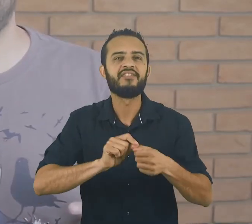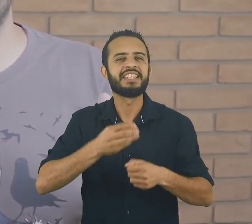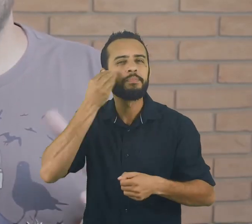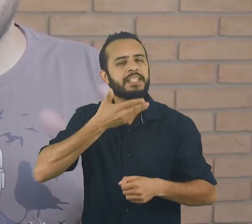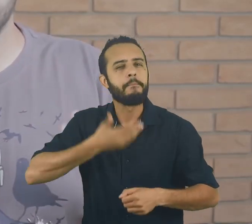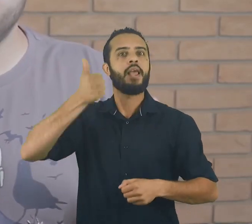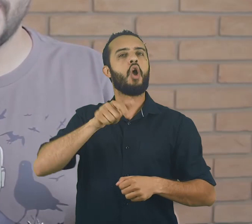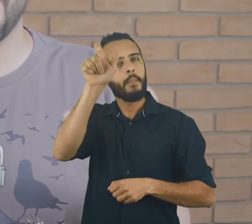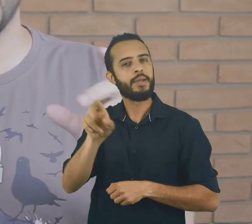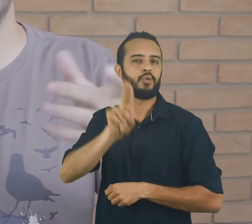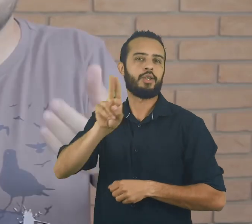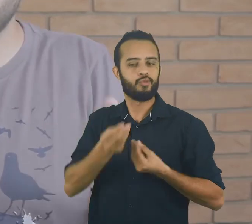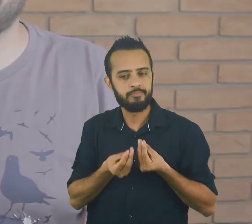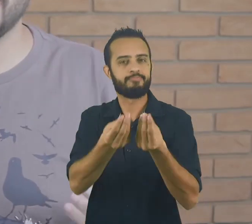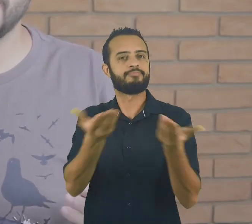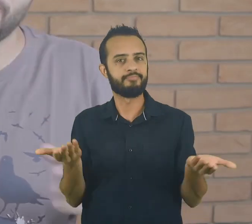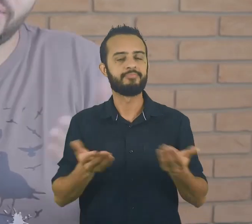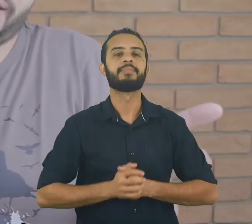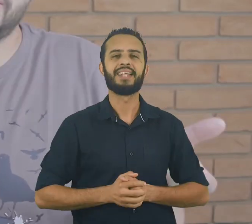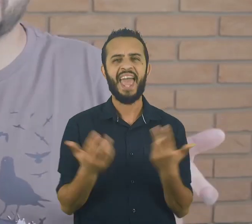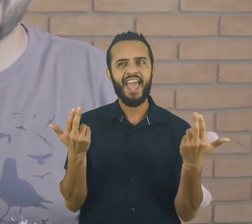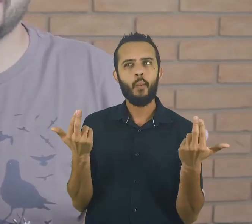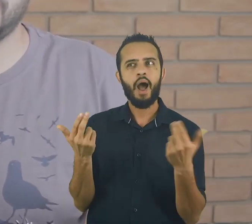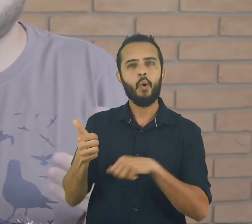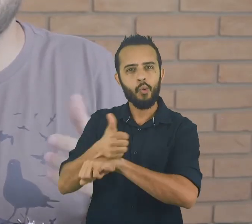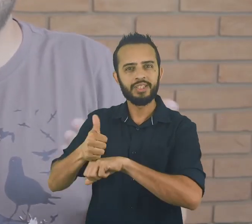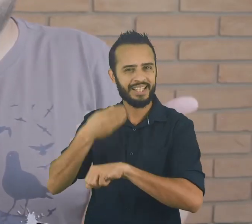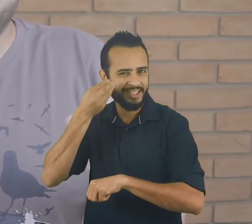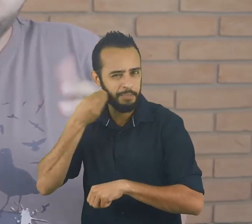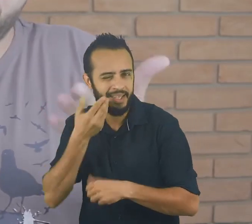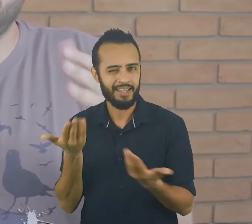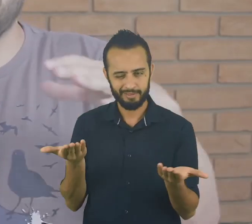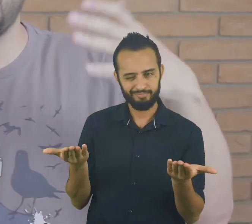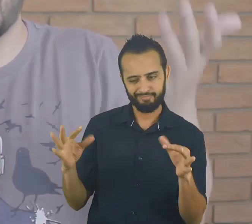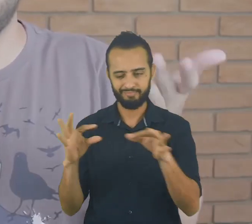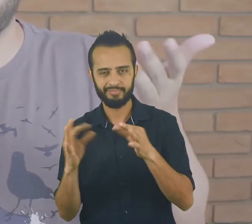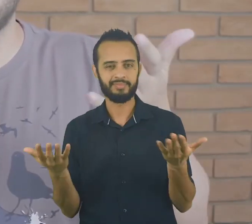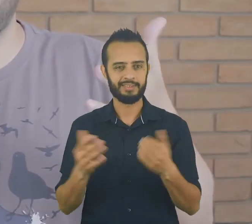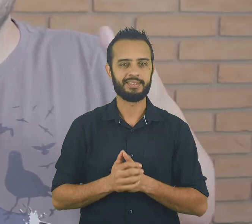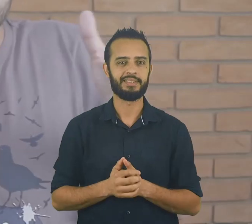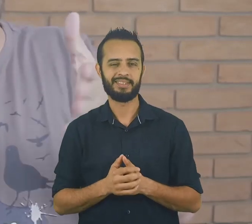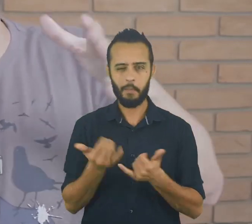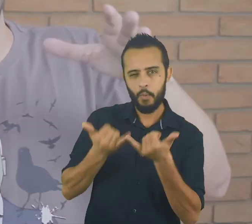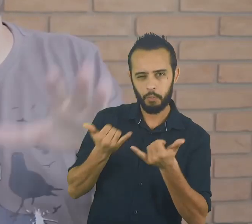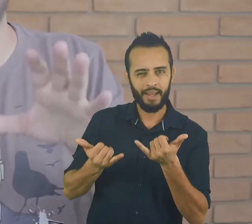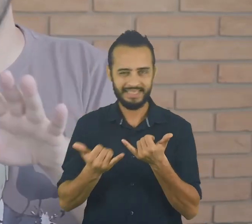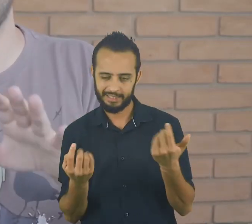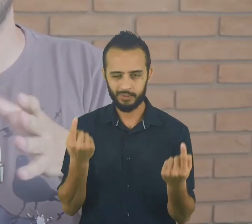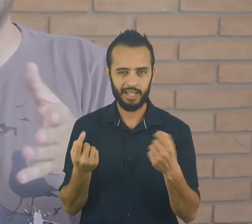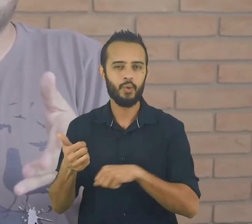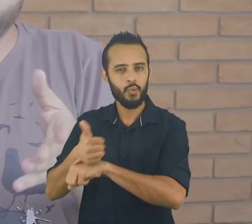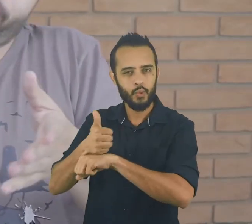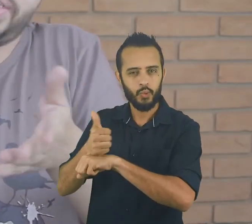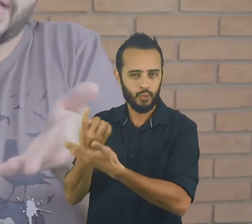parar e pensar, é basicamente o mesmo mantra do design de experiência. Então, é por isso que o design de interação é realmente muito